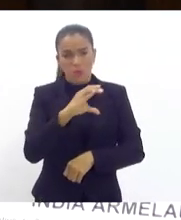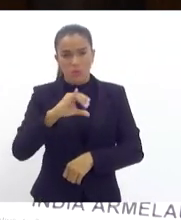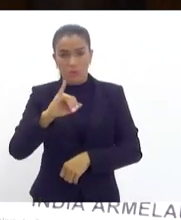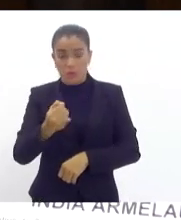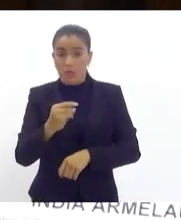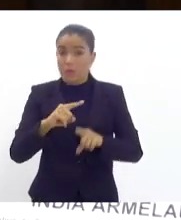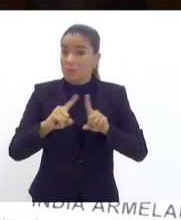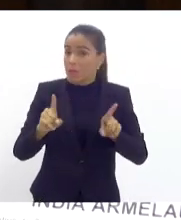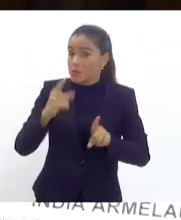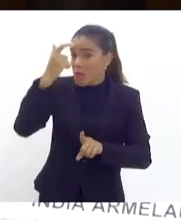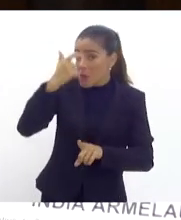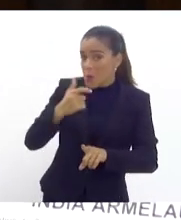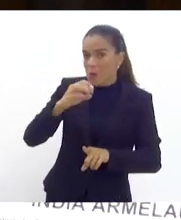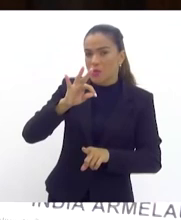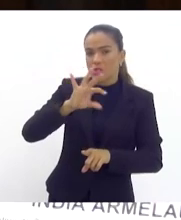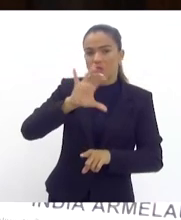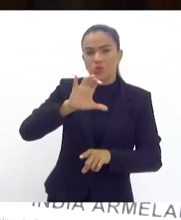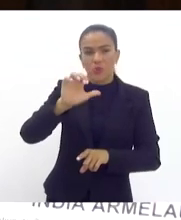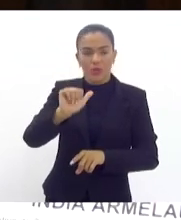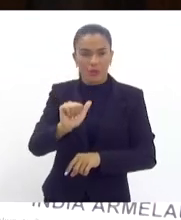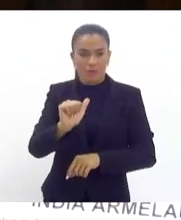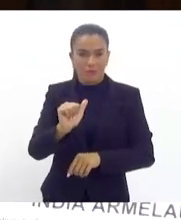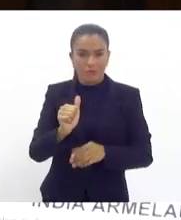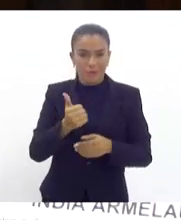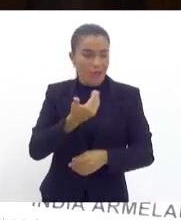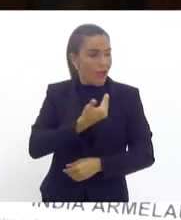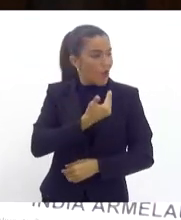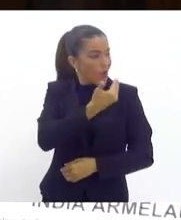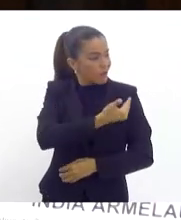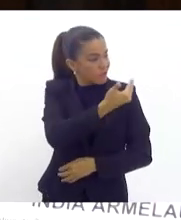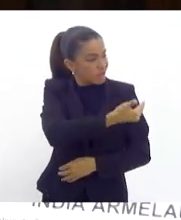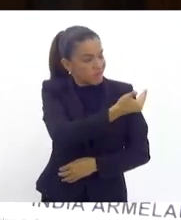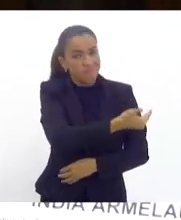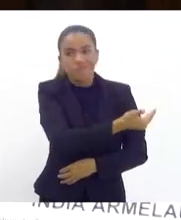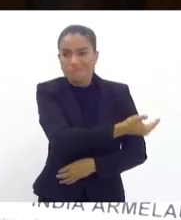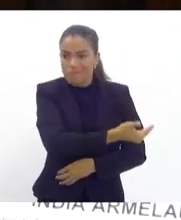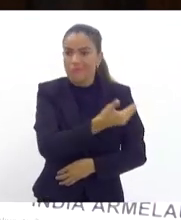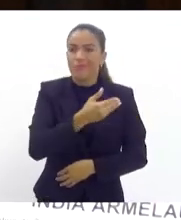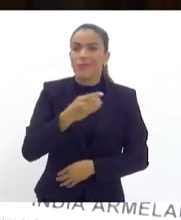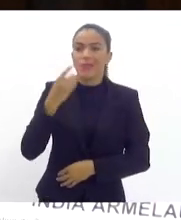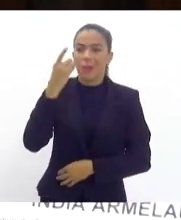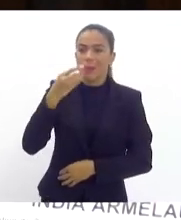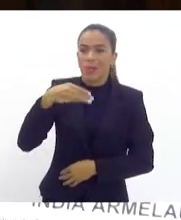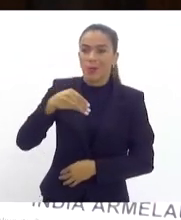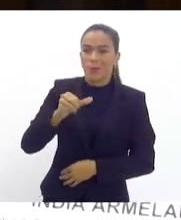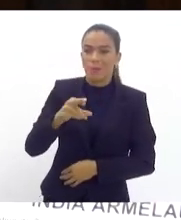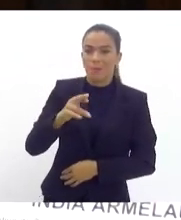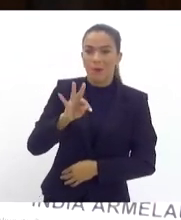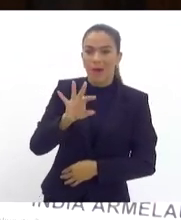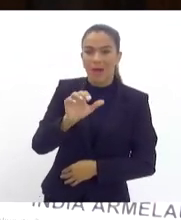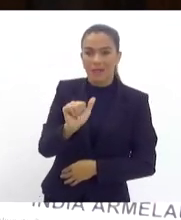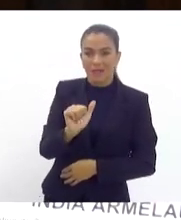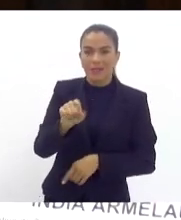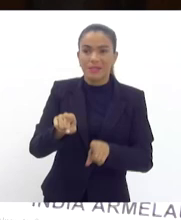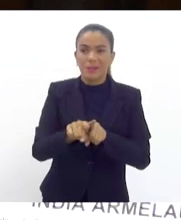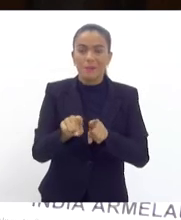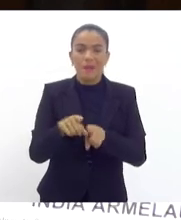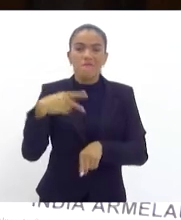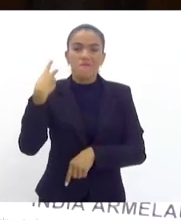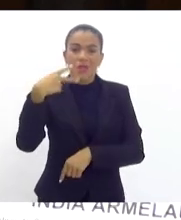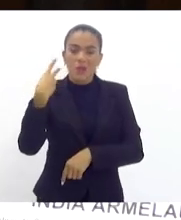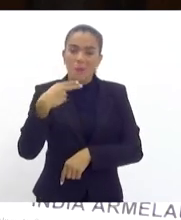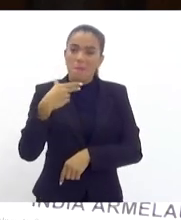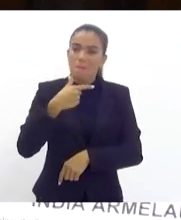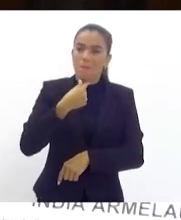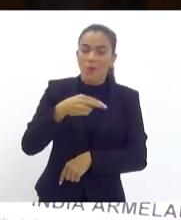sobretudo como tijucano que sou ao lado de outros tijucanos aqui deputada Marta Rocha e do meu irmão vereador da cidade do Rio de